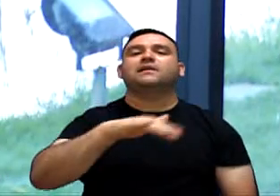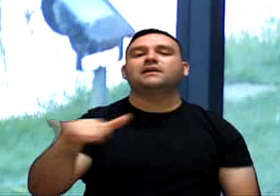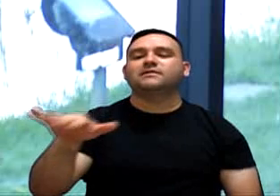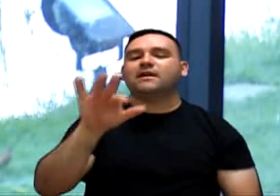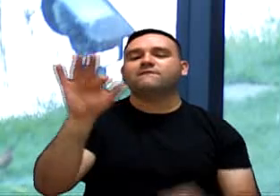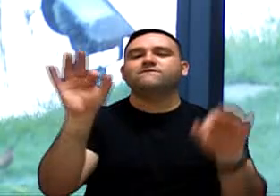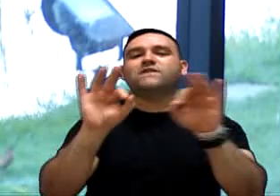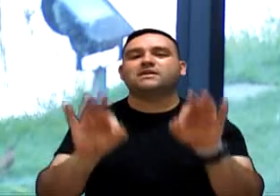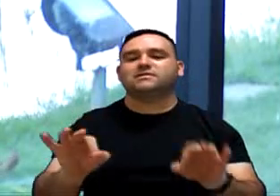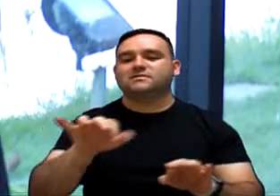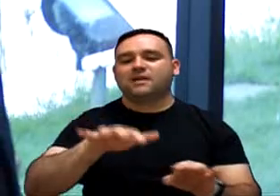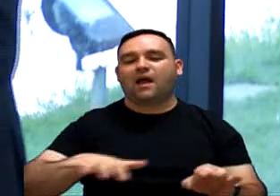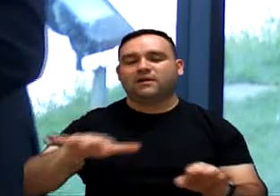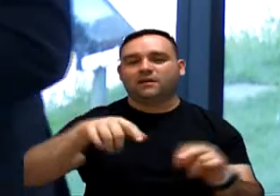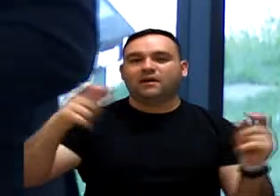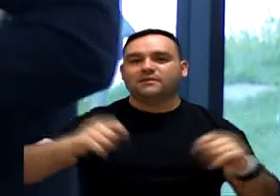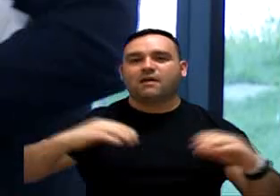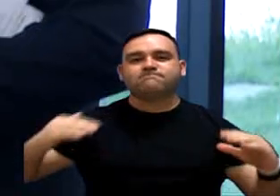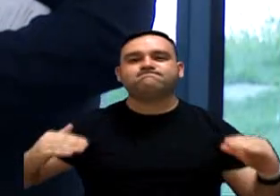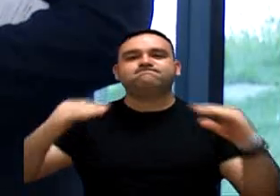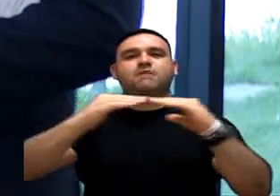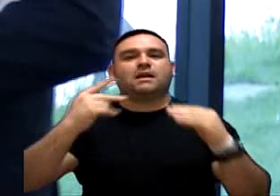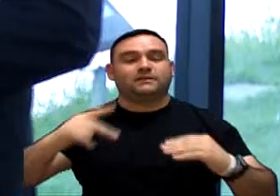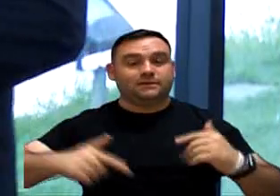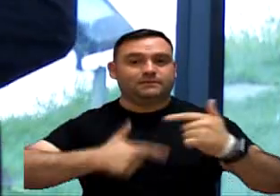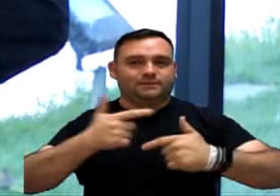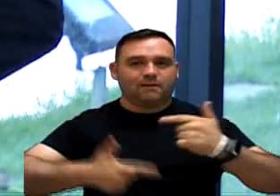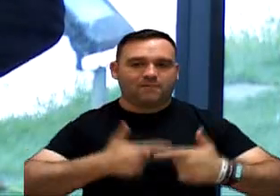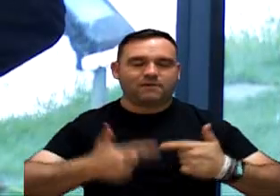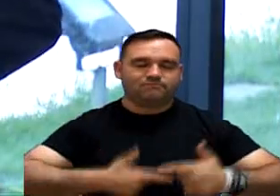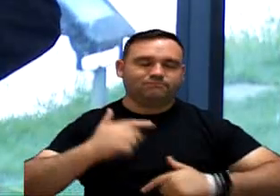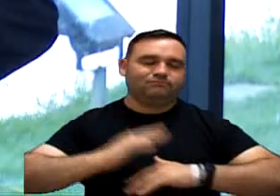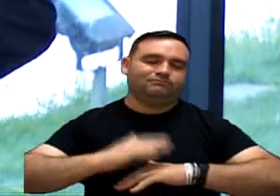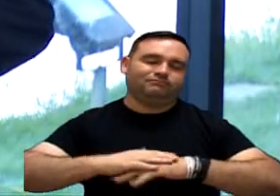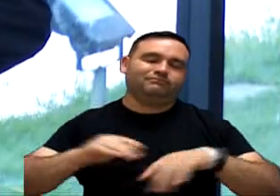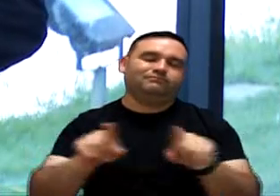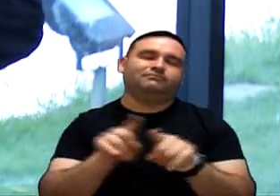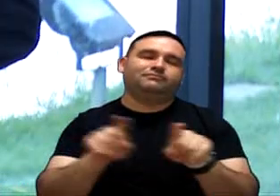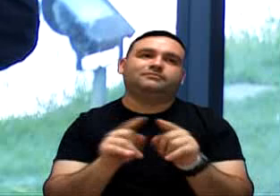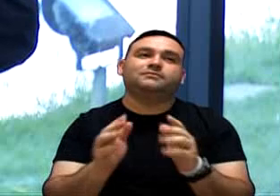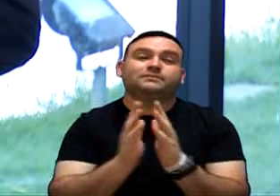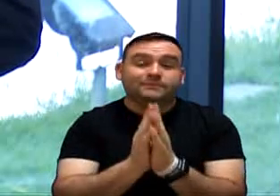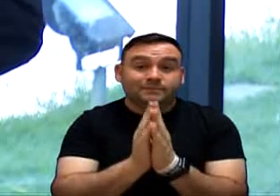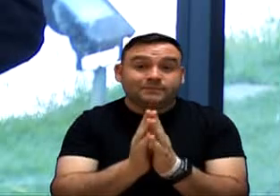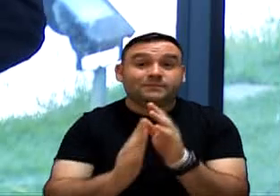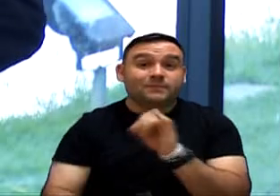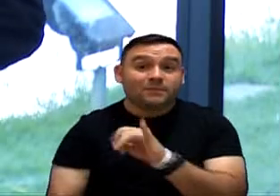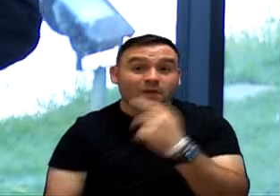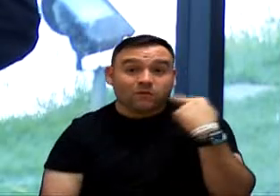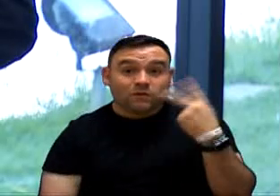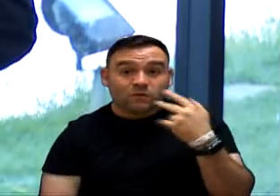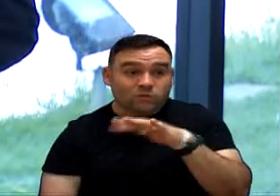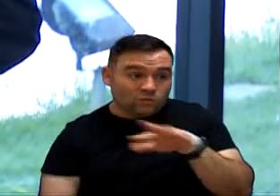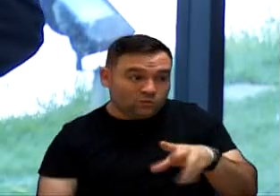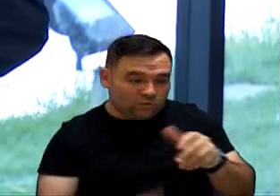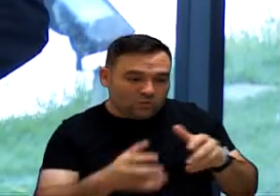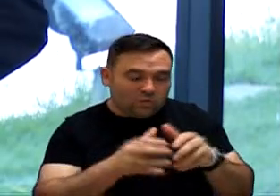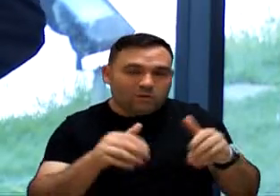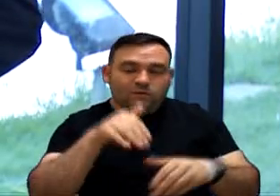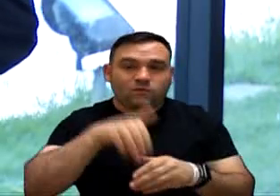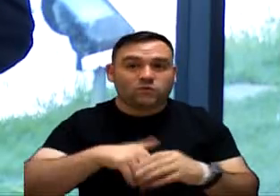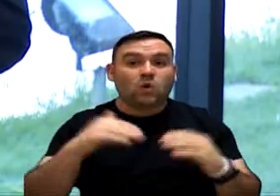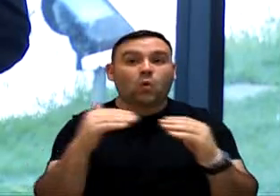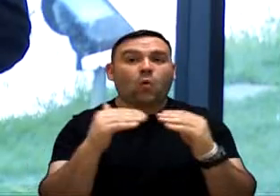ter uma área à altura do trabalho que eles desenvolvem também. Senhores vereadores, todos,